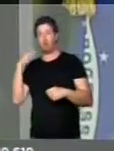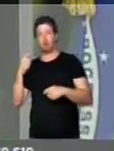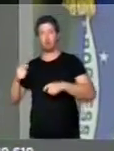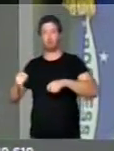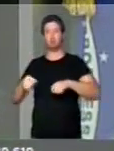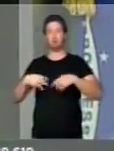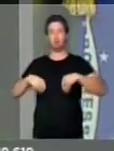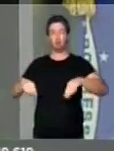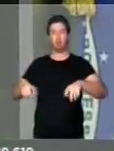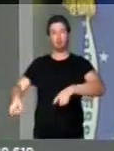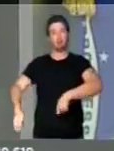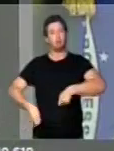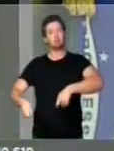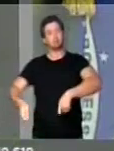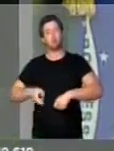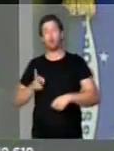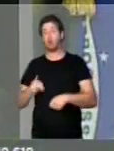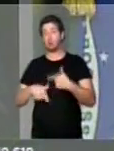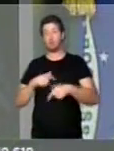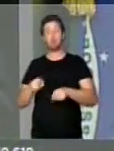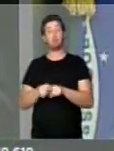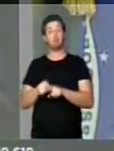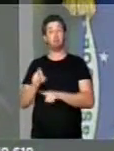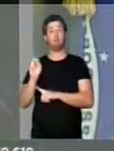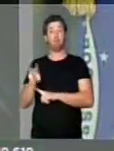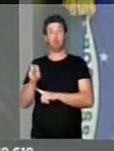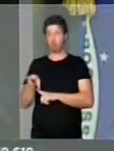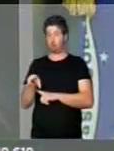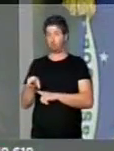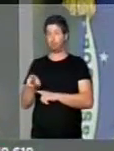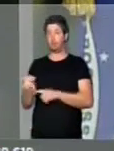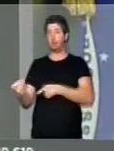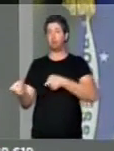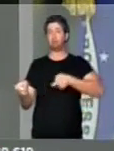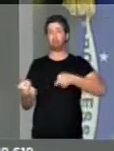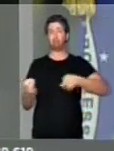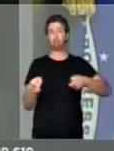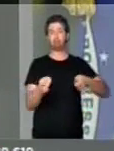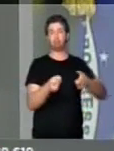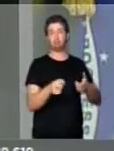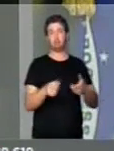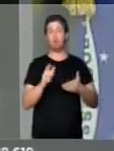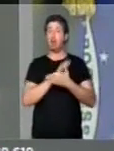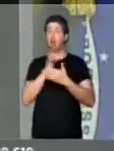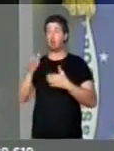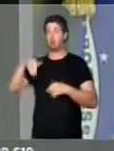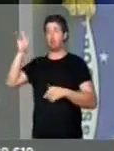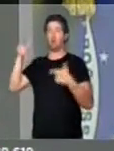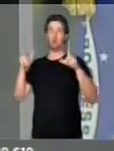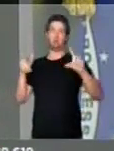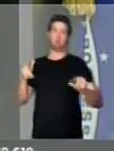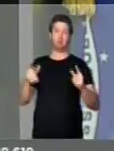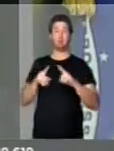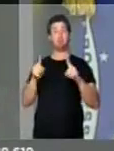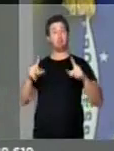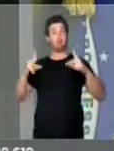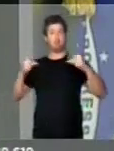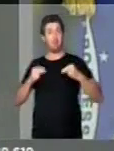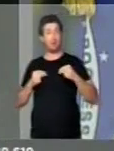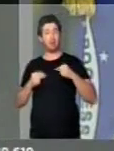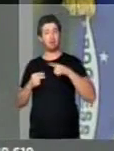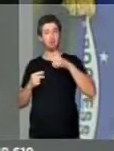às intempéries e aos agrotóxicos também, alguns mais, outros menos, eles